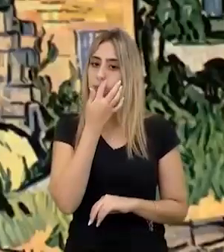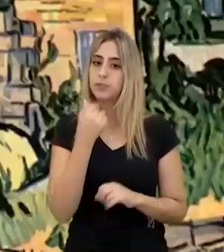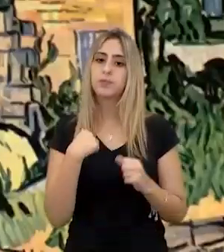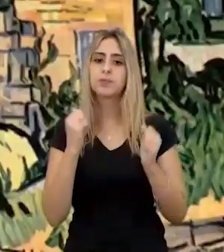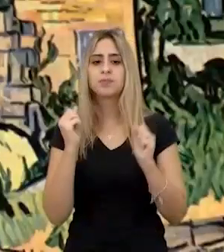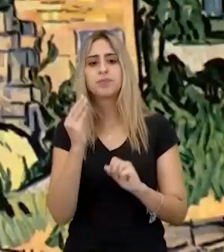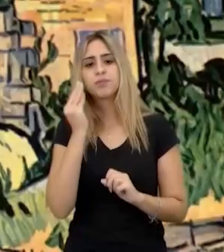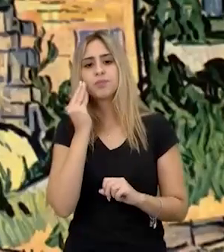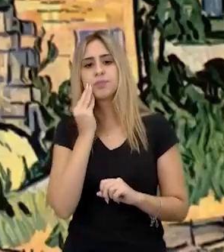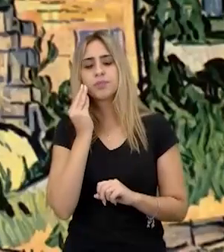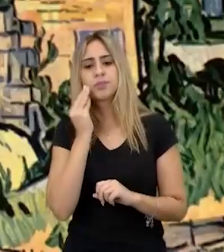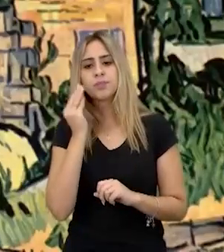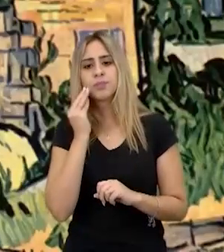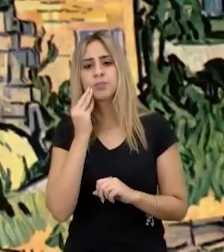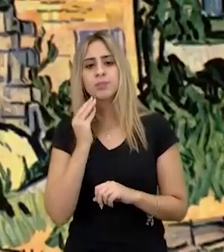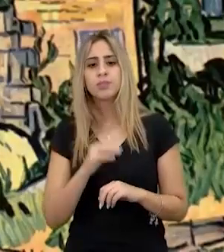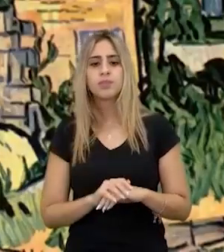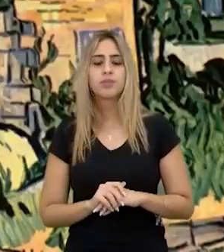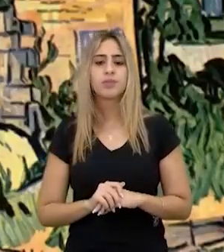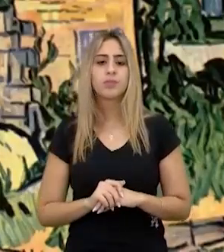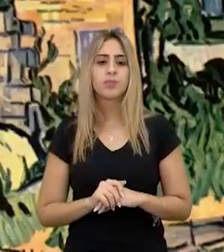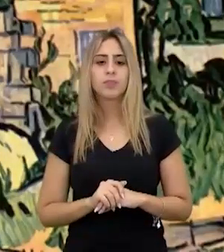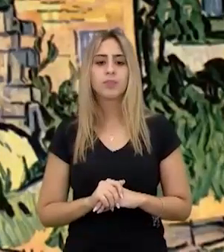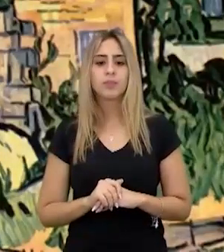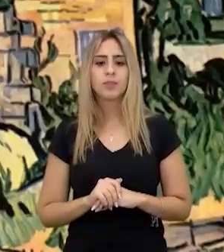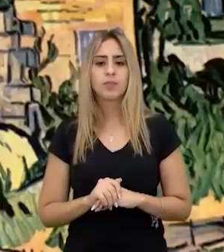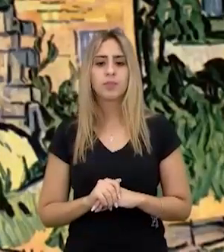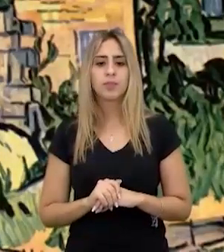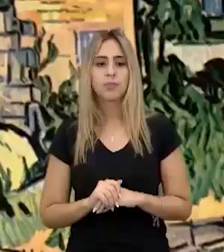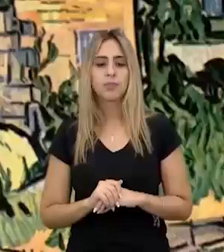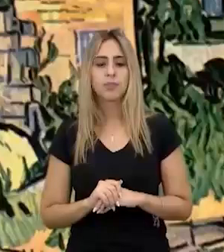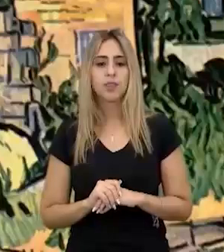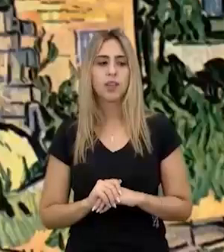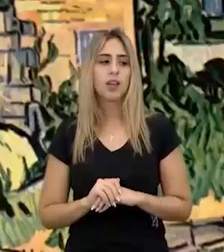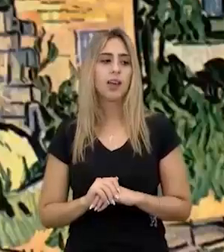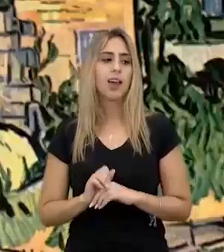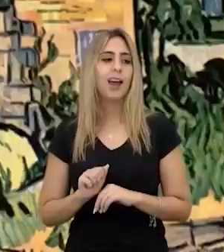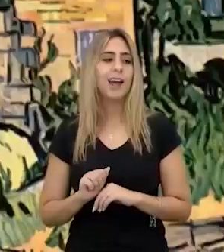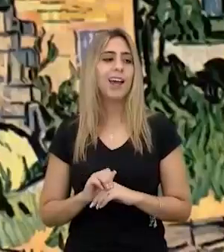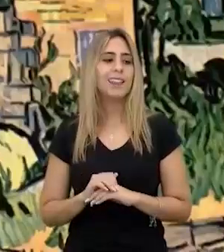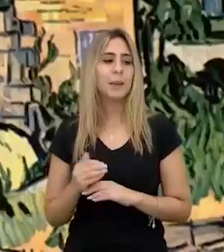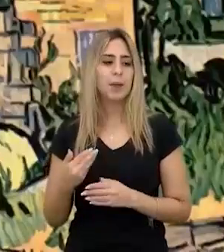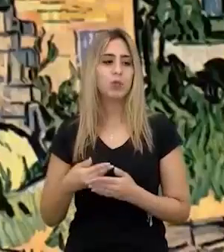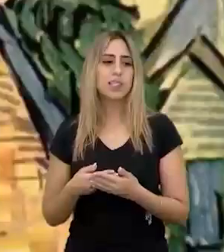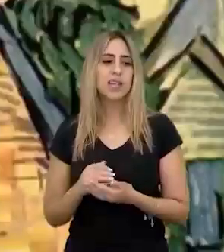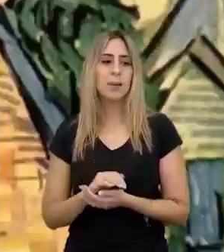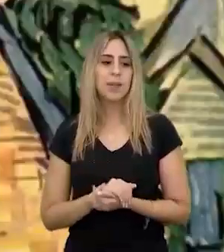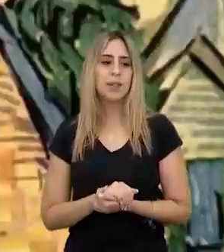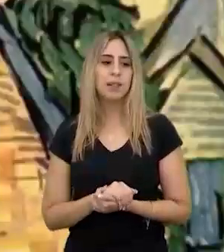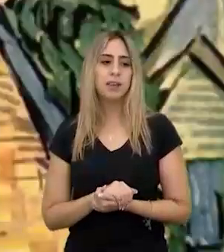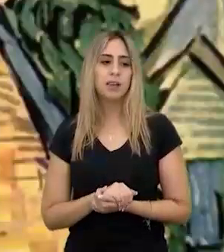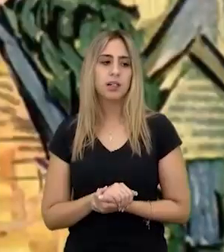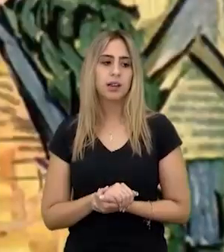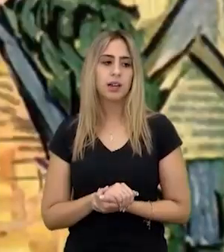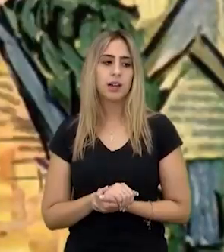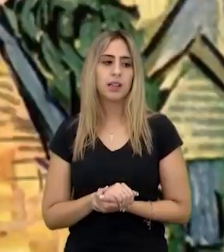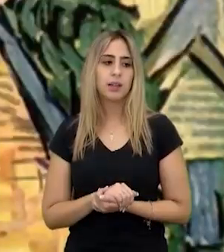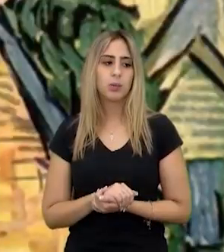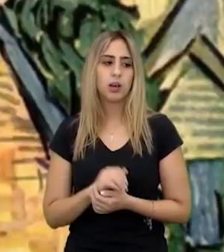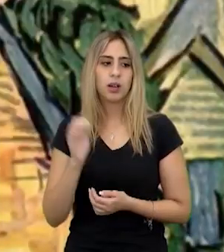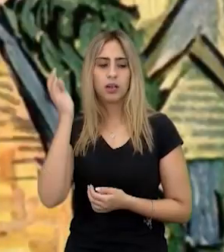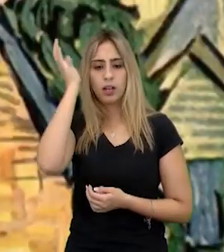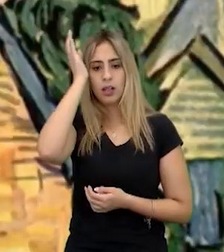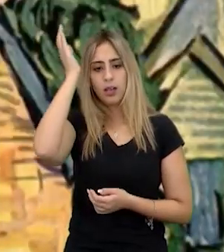fazer uma síntese. Posso estar errado, me corrija. Fique à vontade. A gente parte, então, dessa leitura